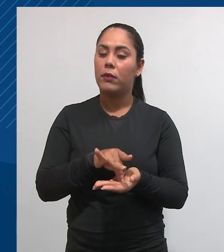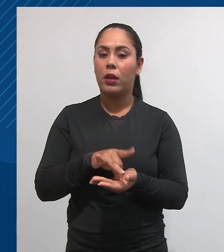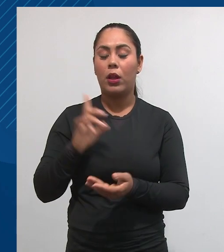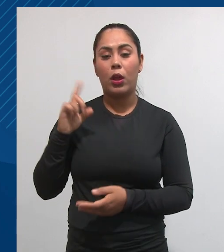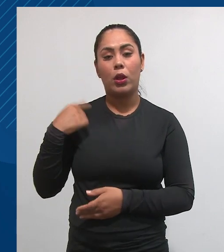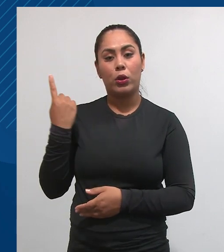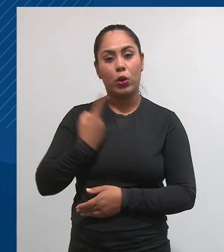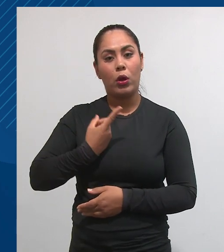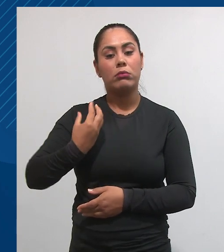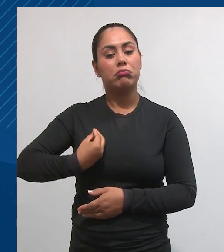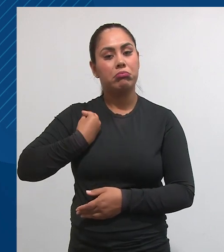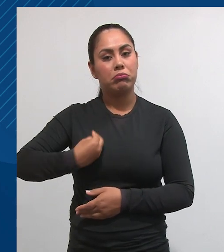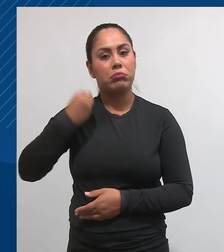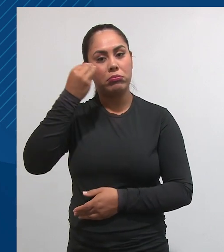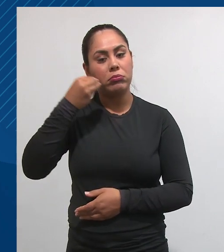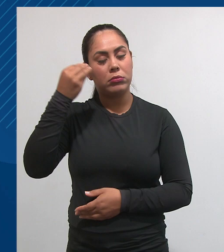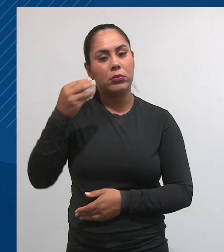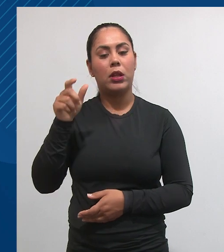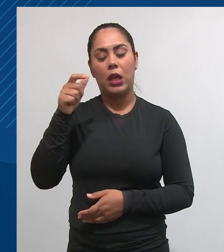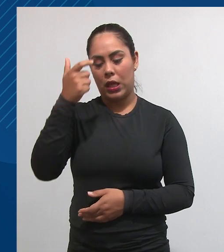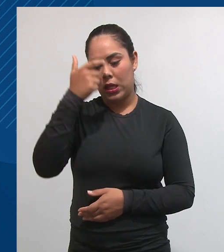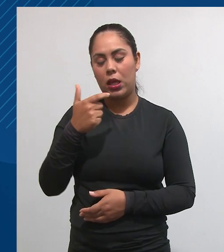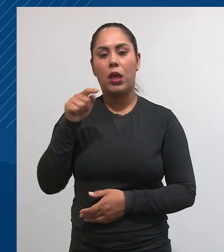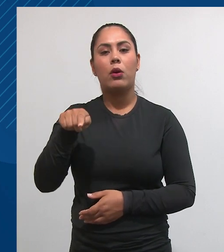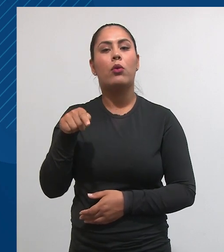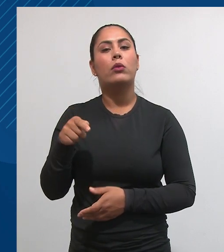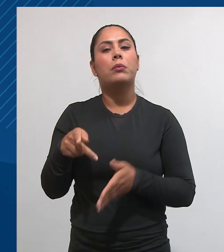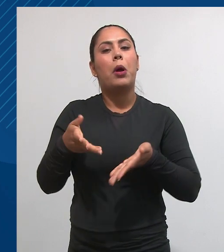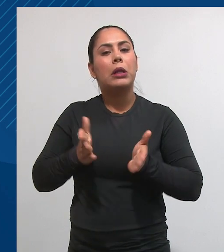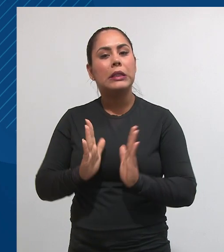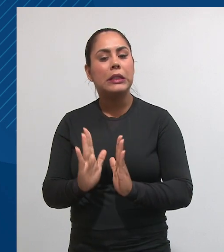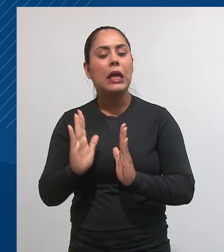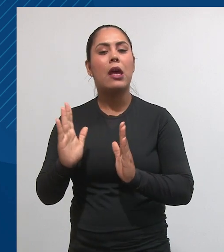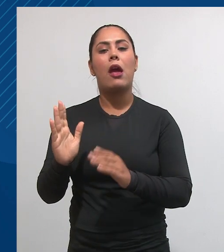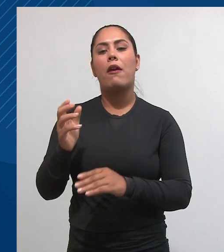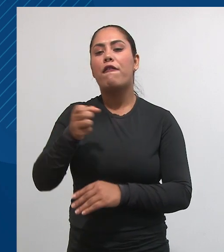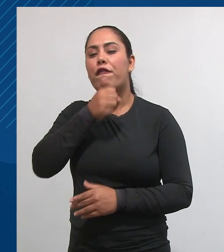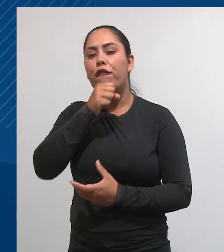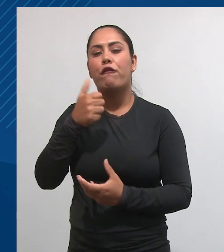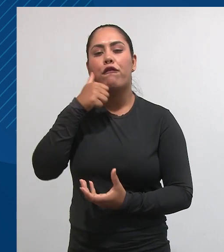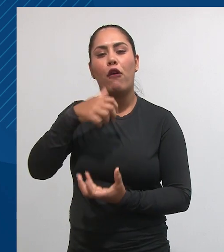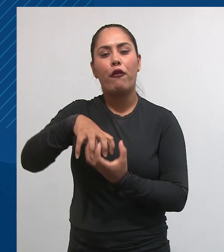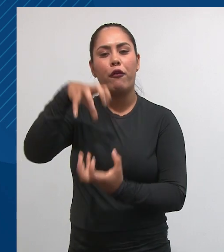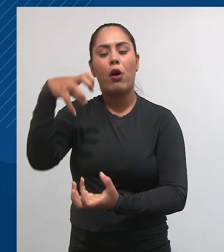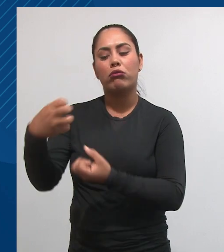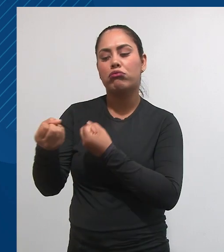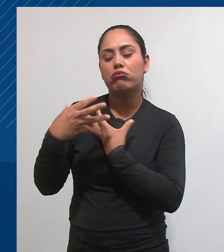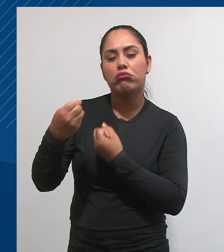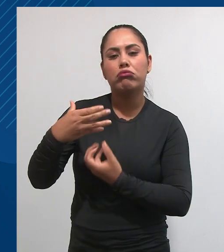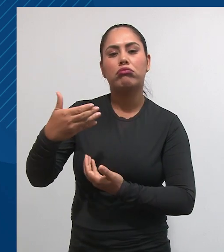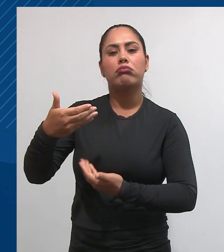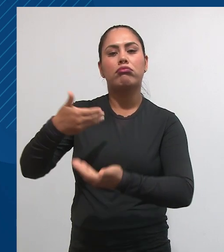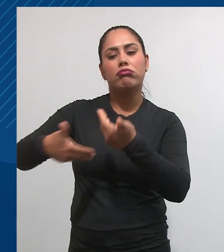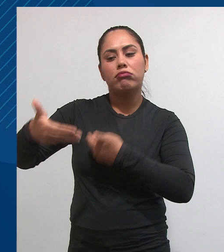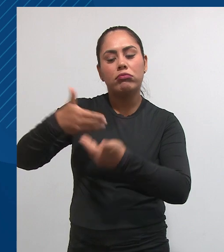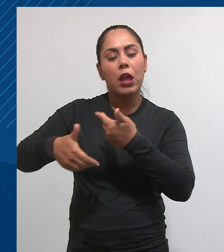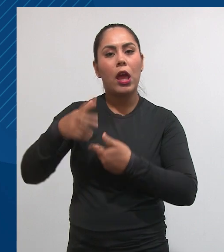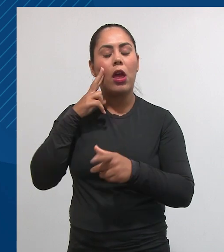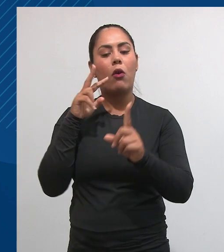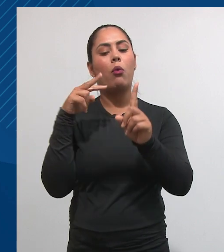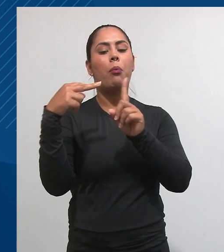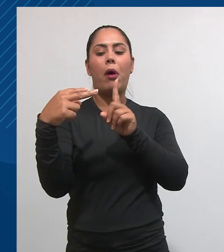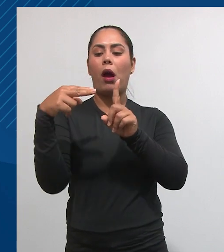isso que a gente vive, né? Eu fui criada por minha avó, o olhar que eu tenho hoje sobre o